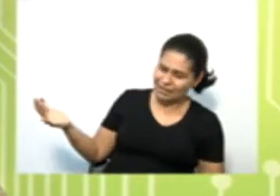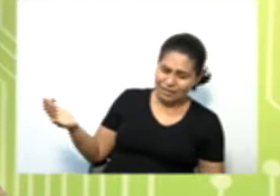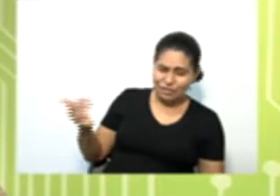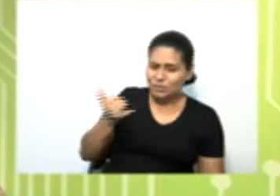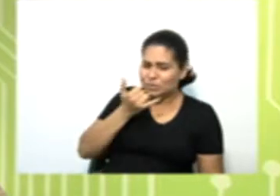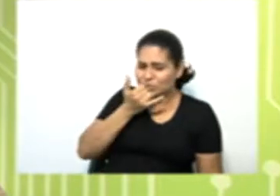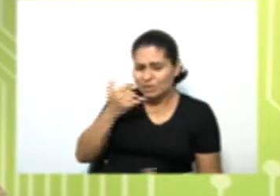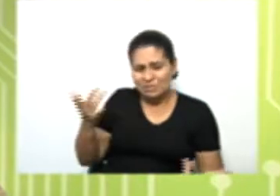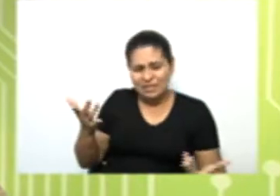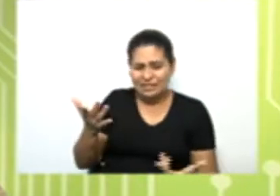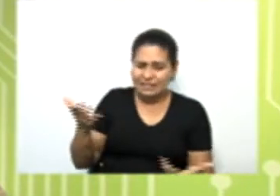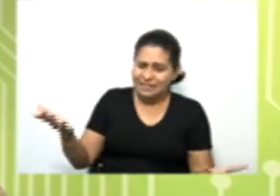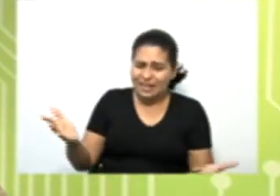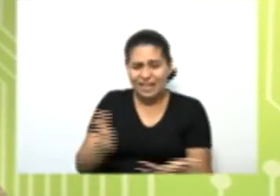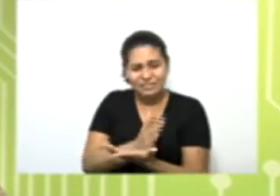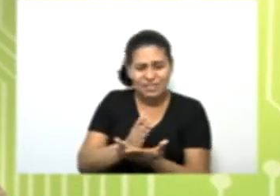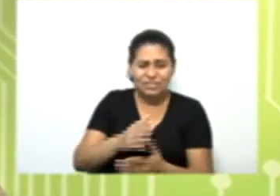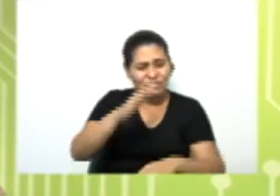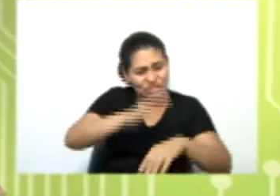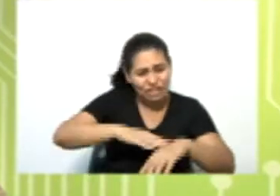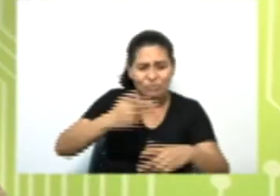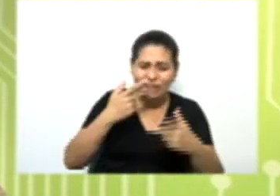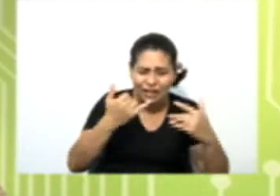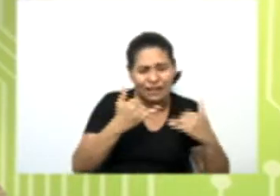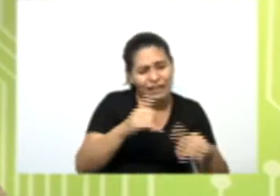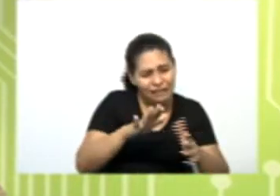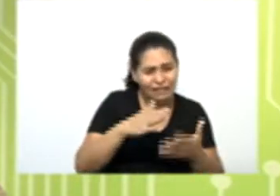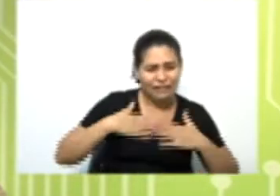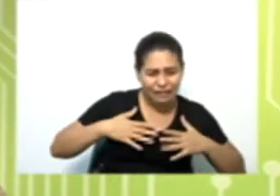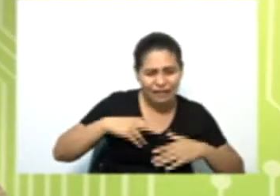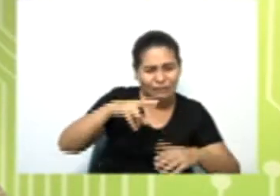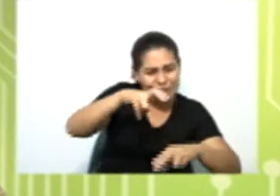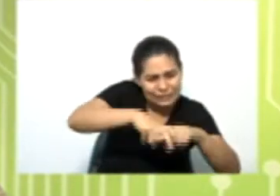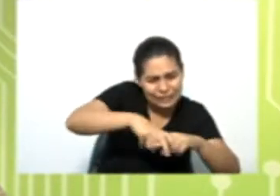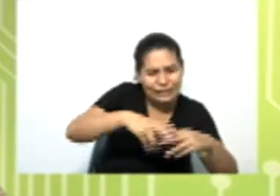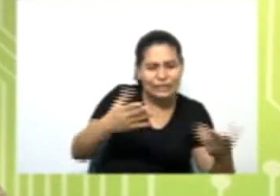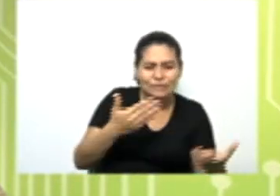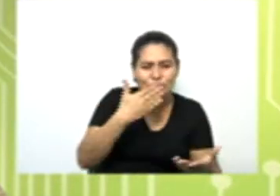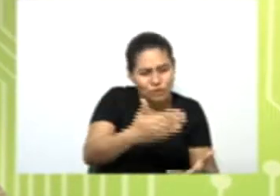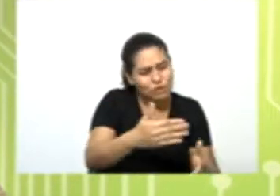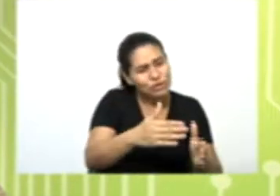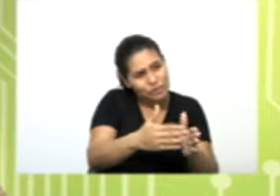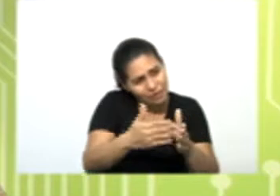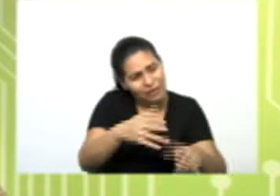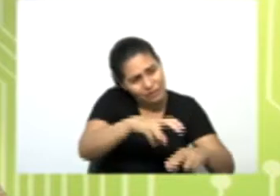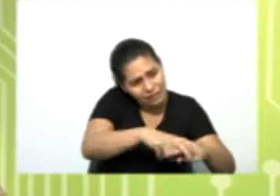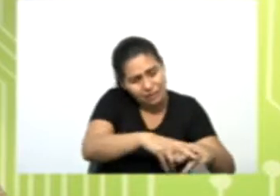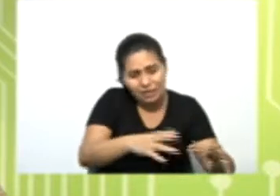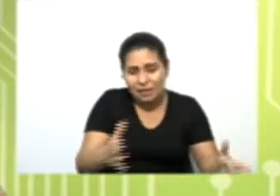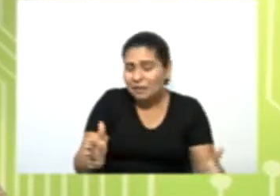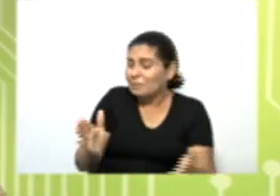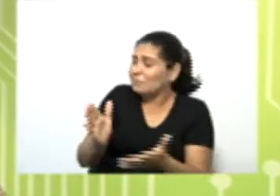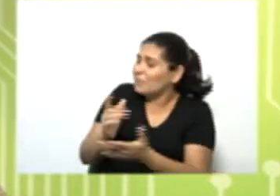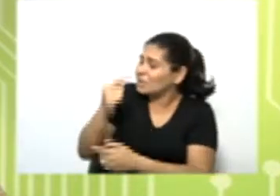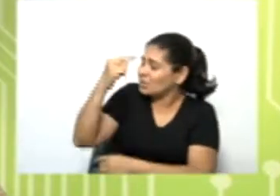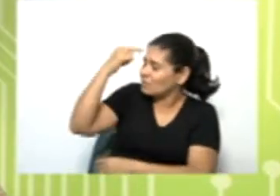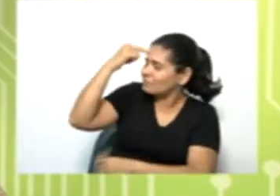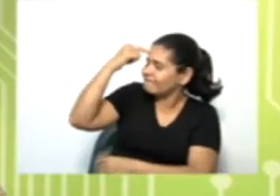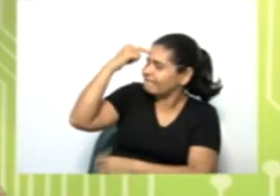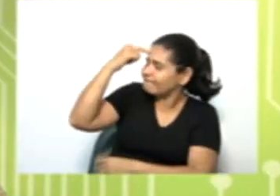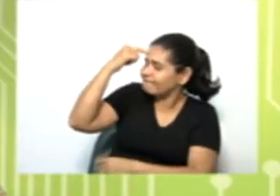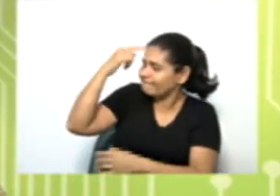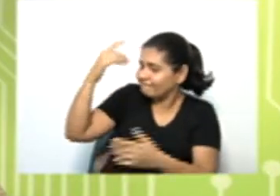Na maioria das vezes, né? Eu chamo a atenção deles, eu realmente controlo eles, mas eu estou pensando